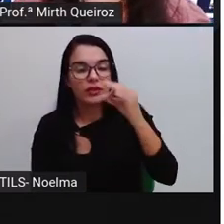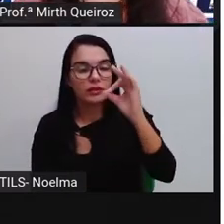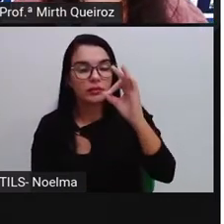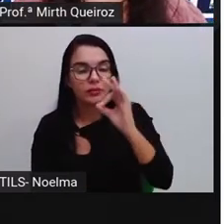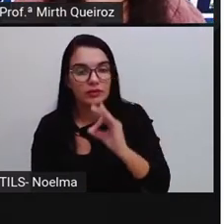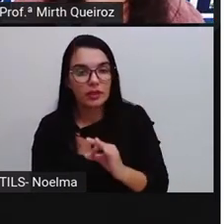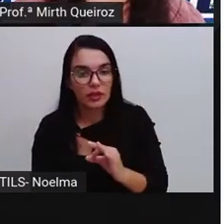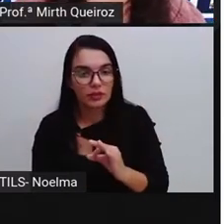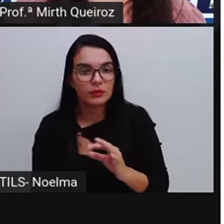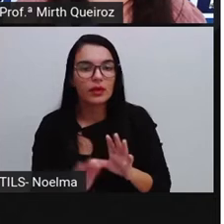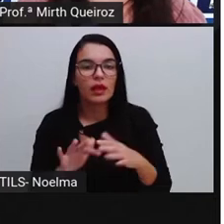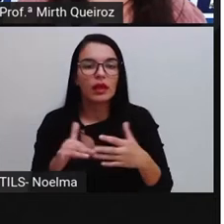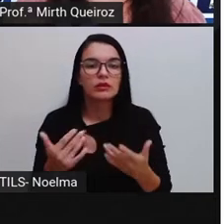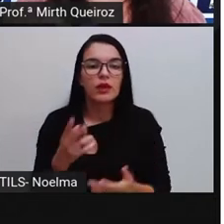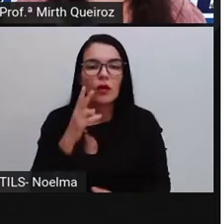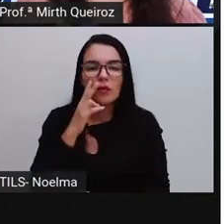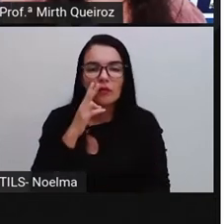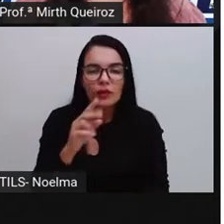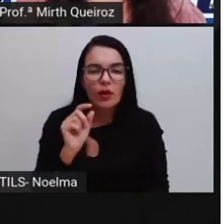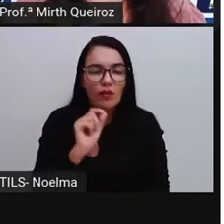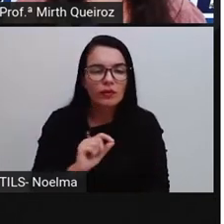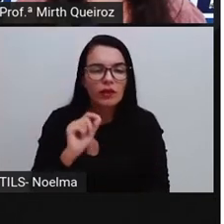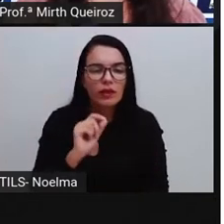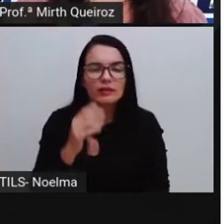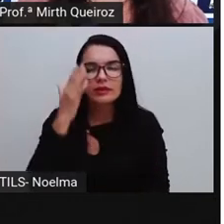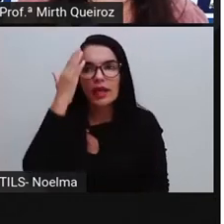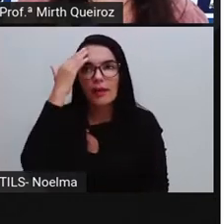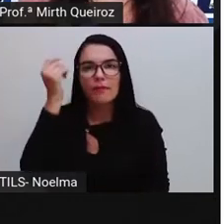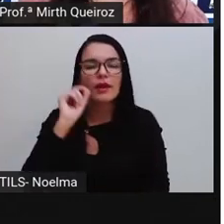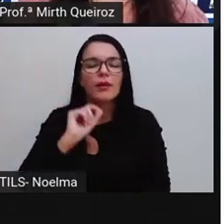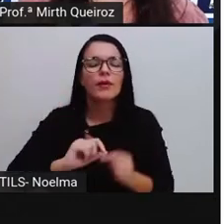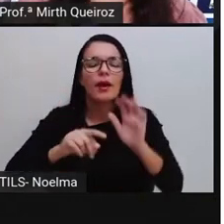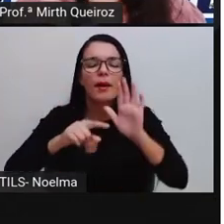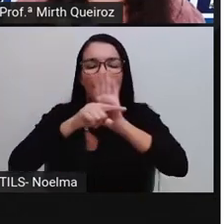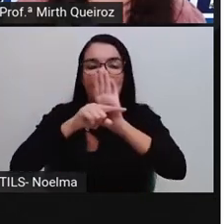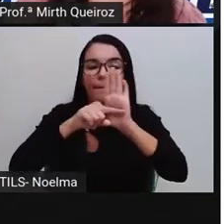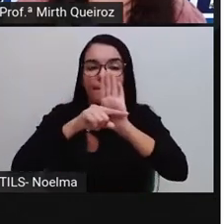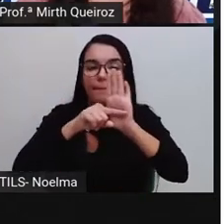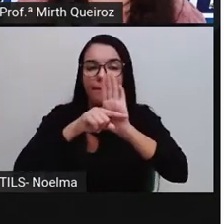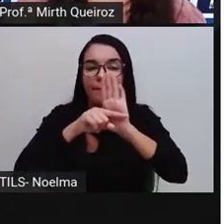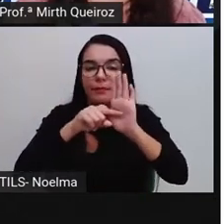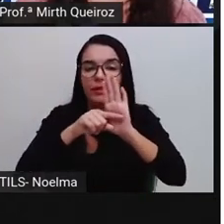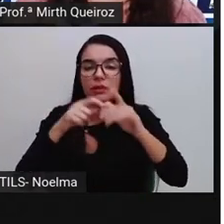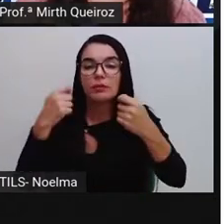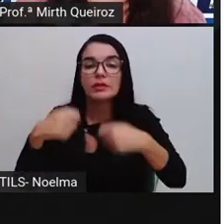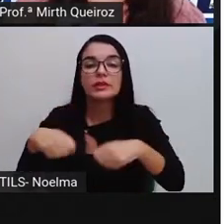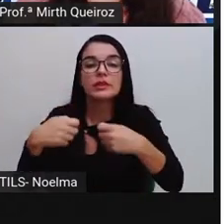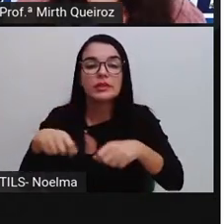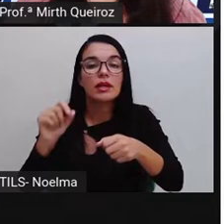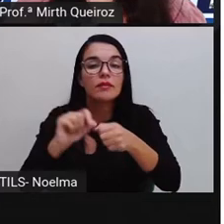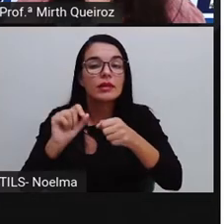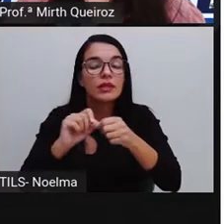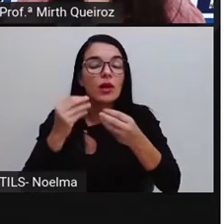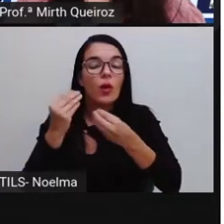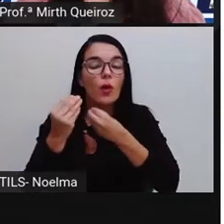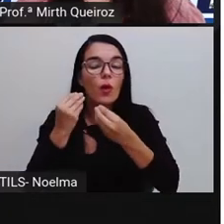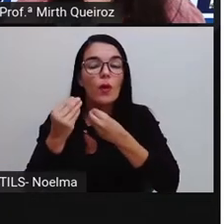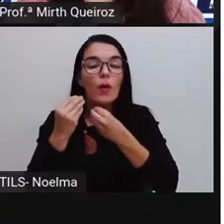saber qual é a diferença, quando a gente fala de diferença, a gente tem que realizar que